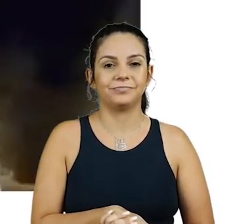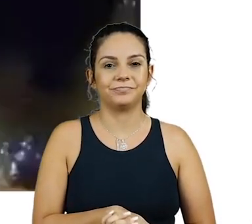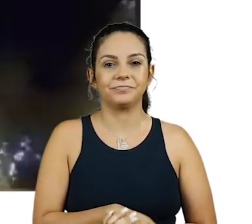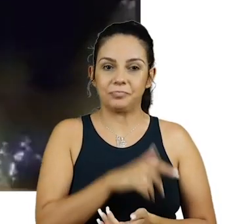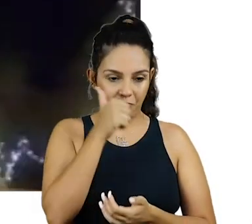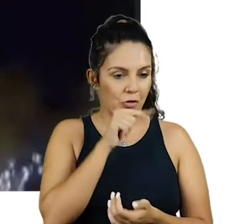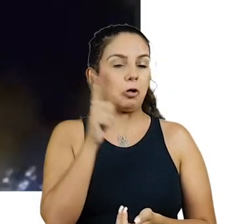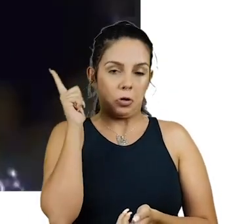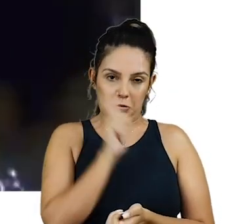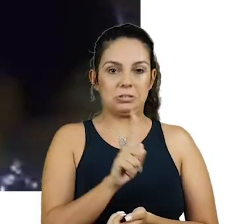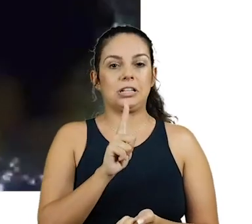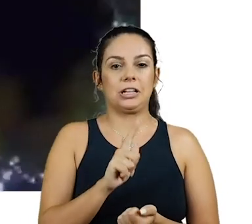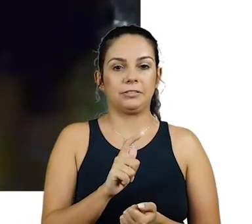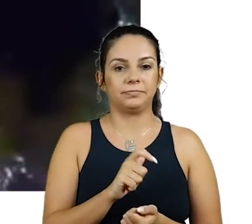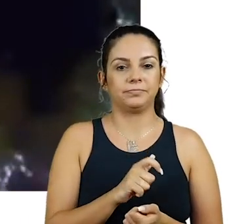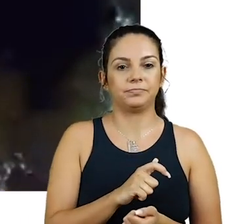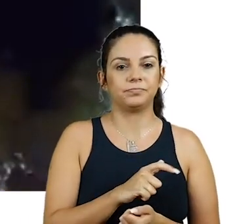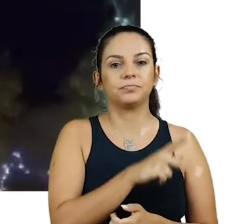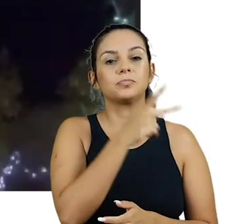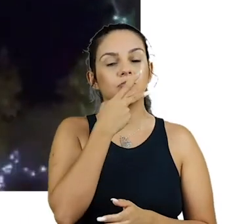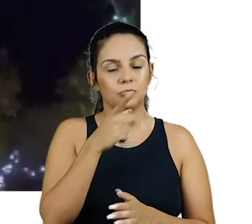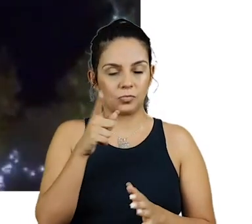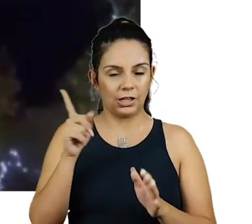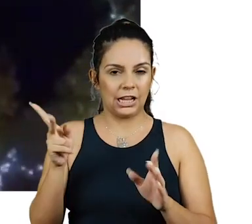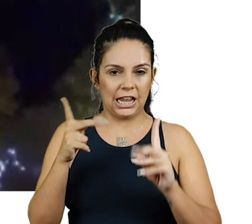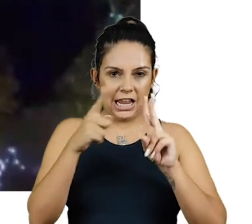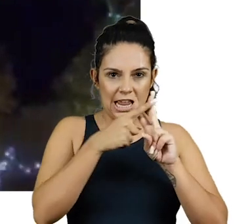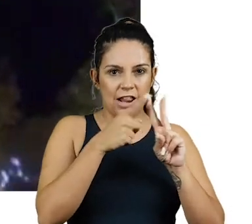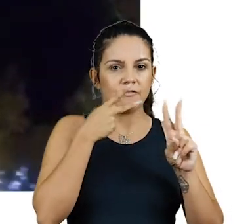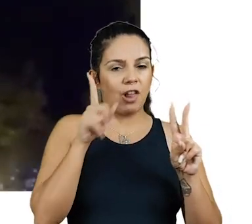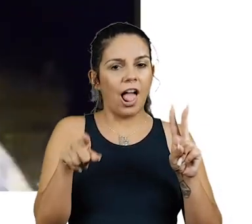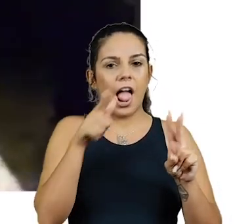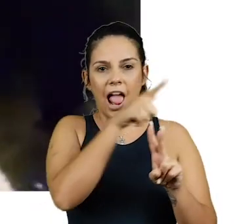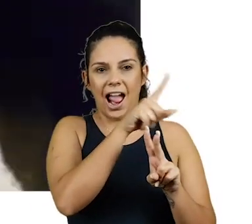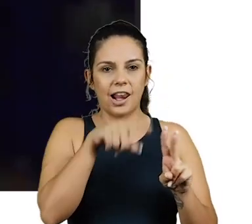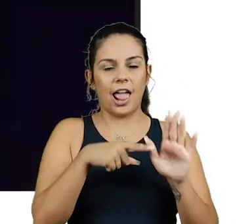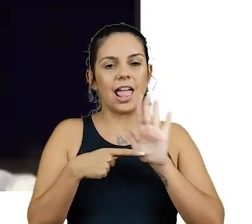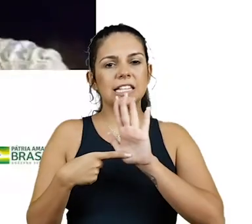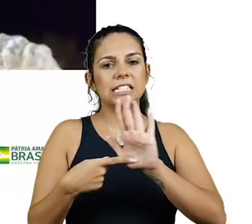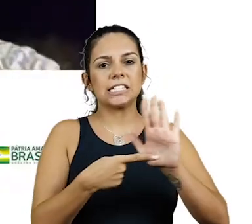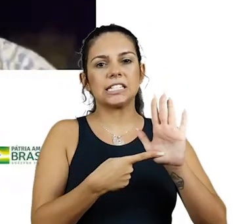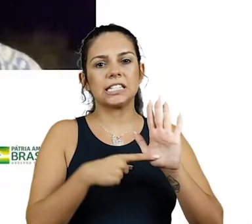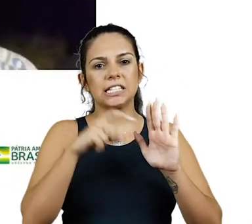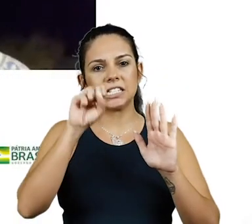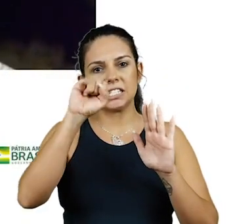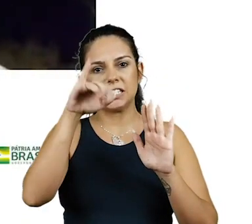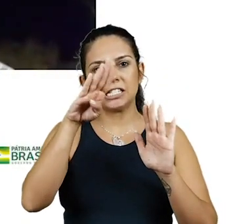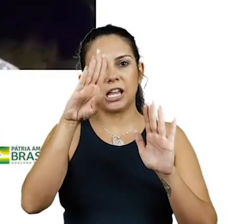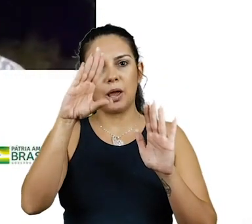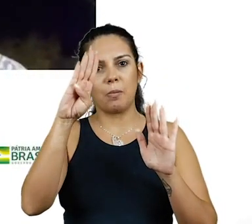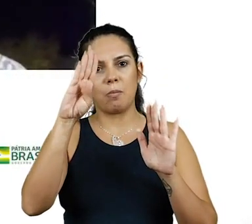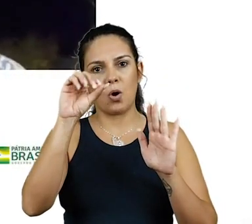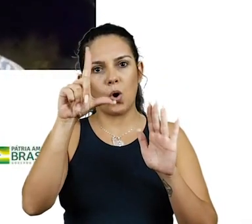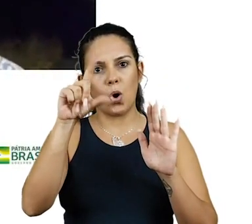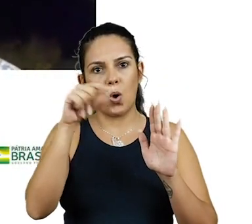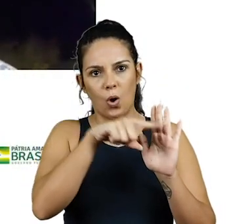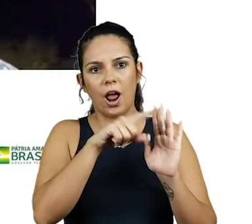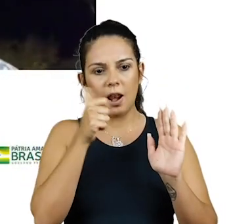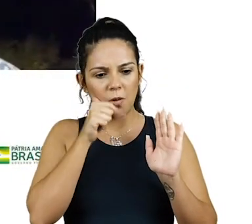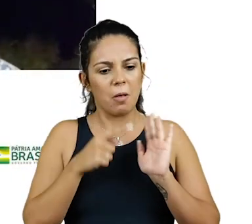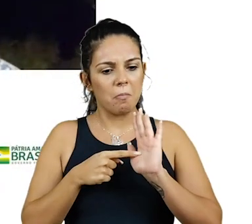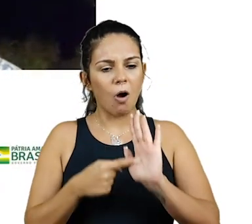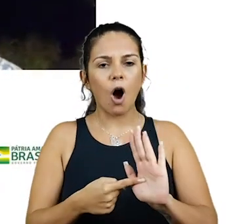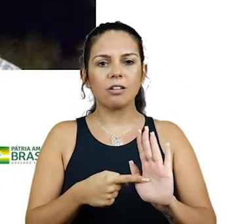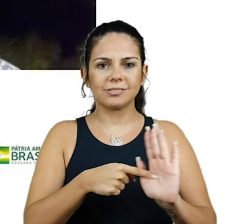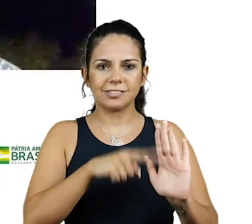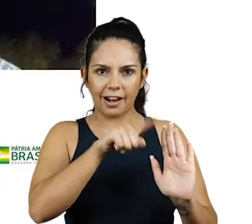Ela aguenta tudo. Ela é bem o símbolo da mulher negra de classe baixa brasileira, né? Passa por